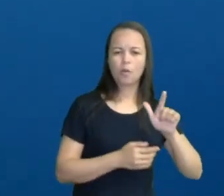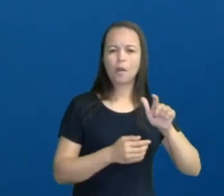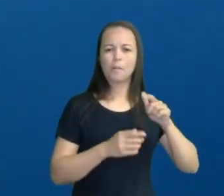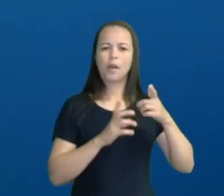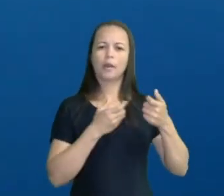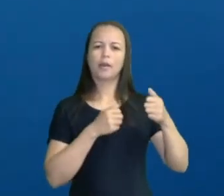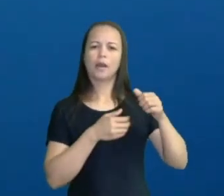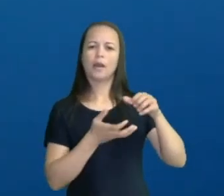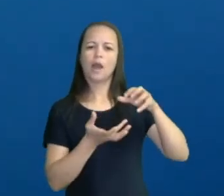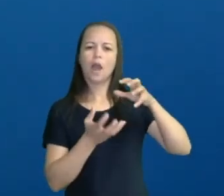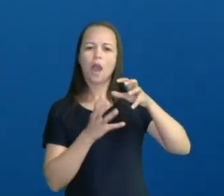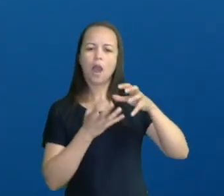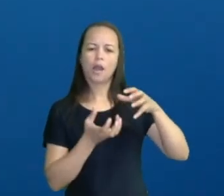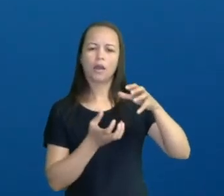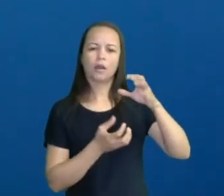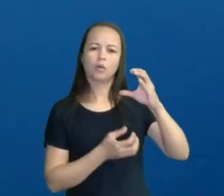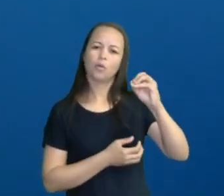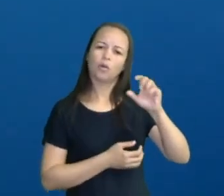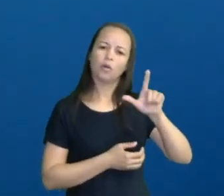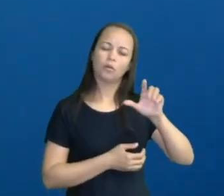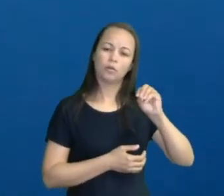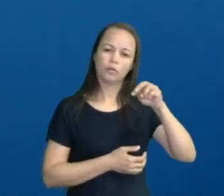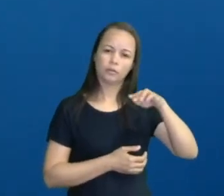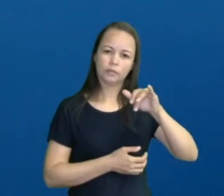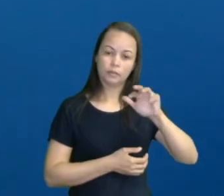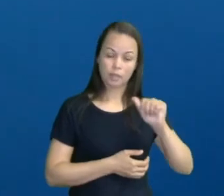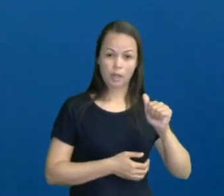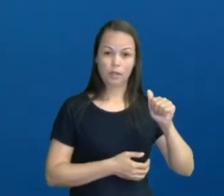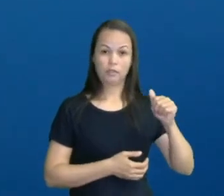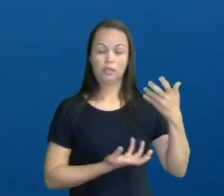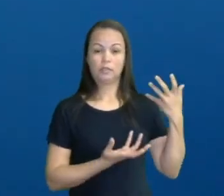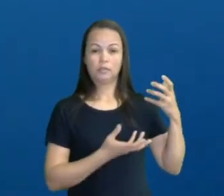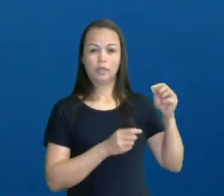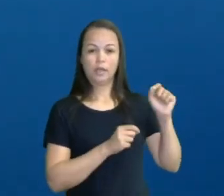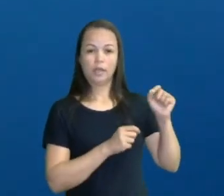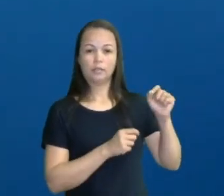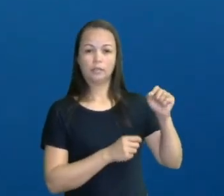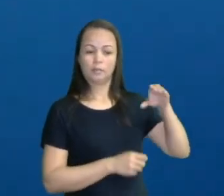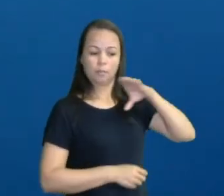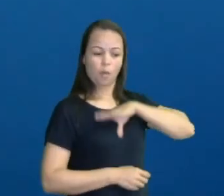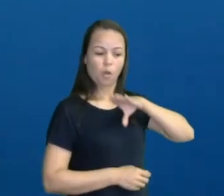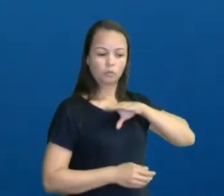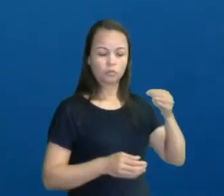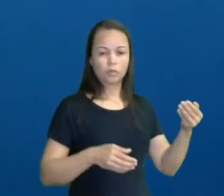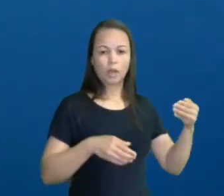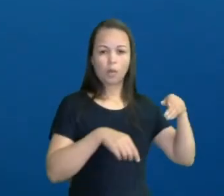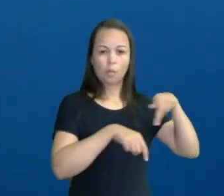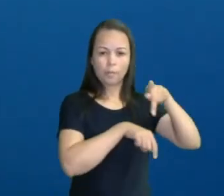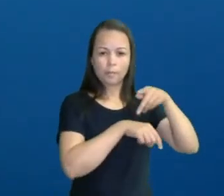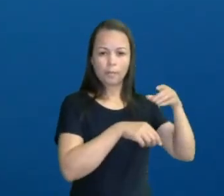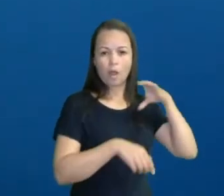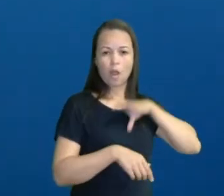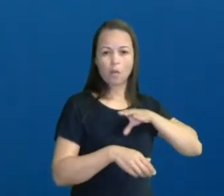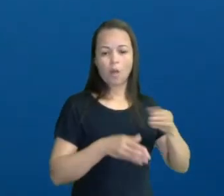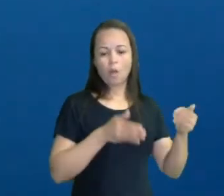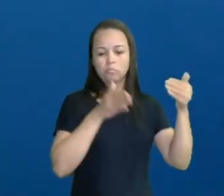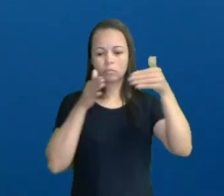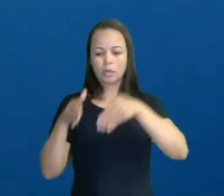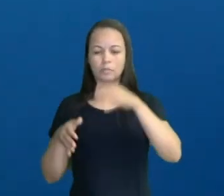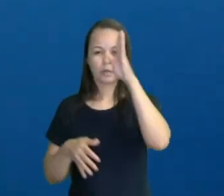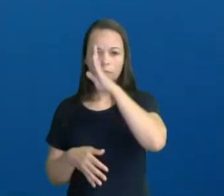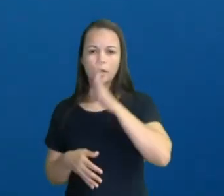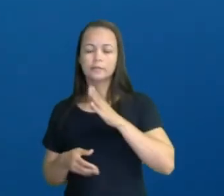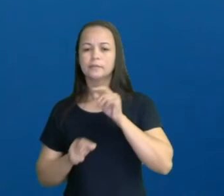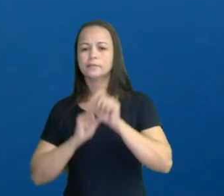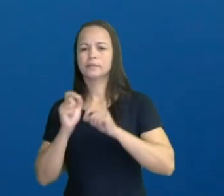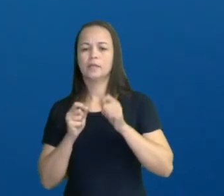colônia? A fuga de Portugal para a colônia brasileira está totalmente ligada a esse acontecimento,